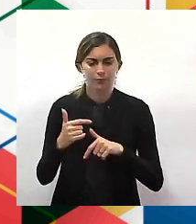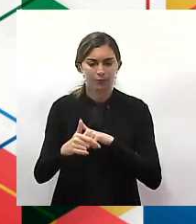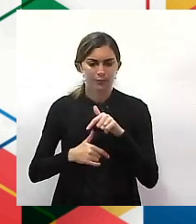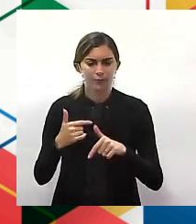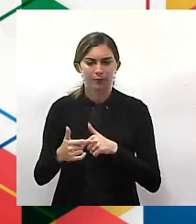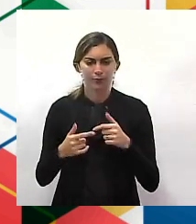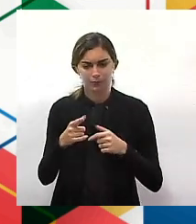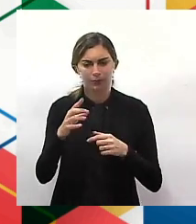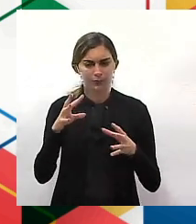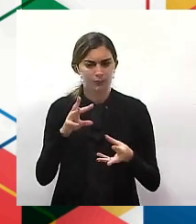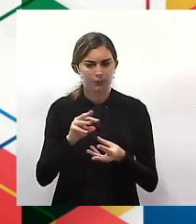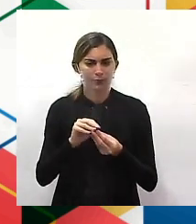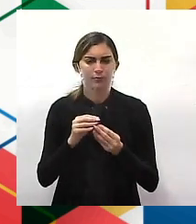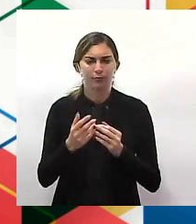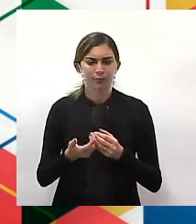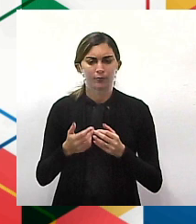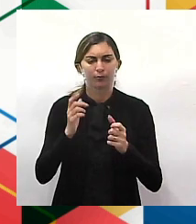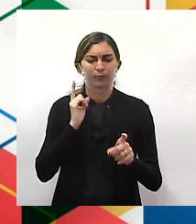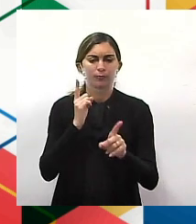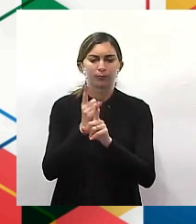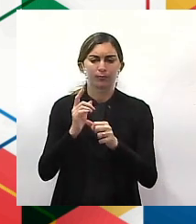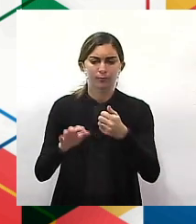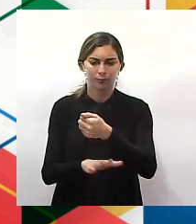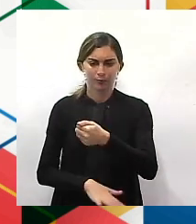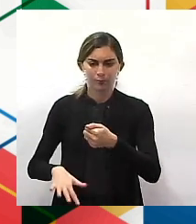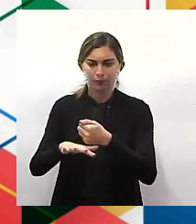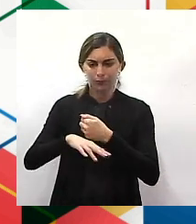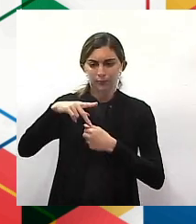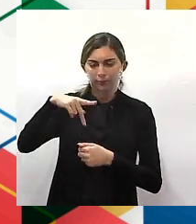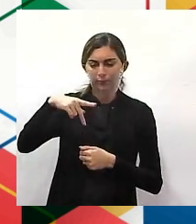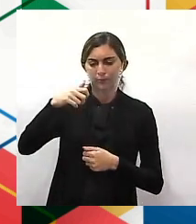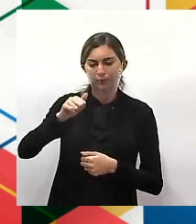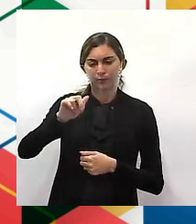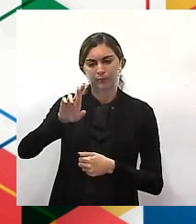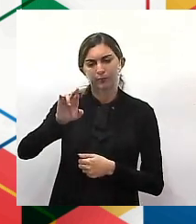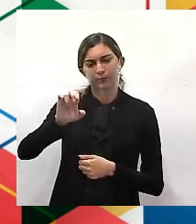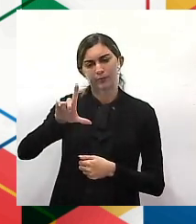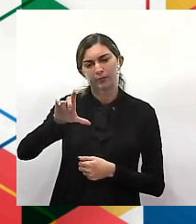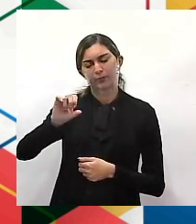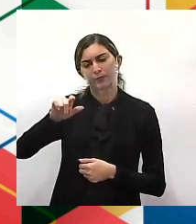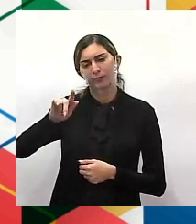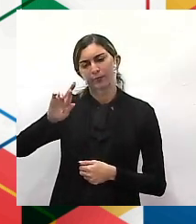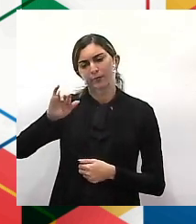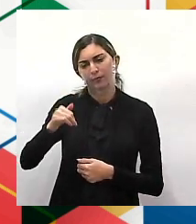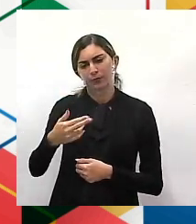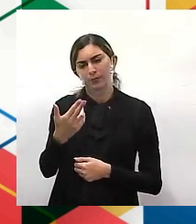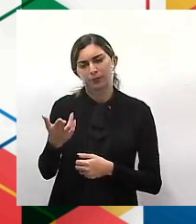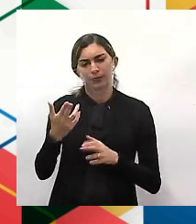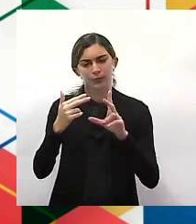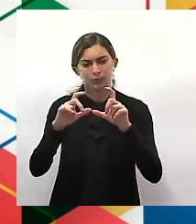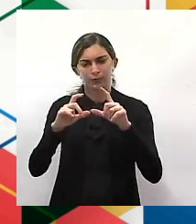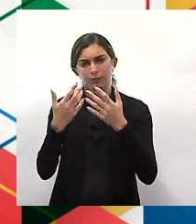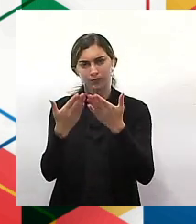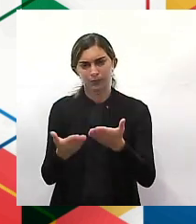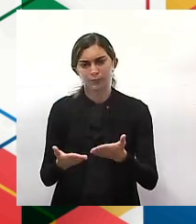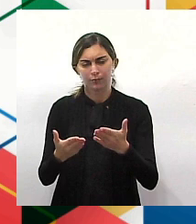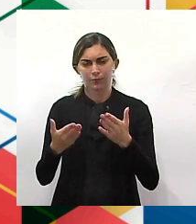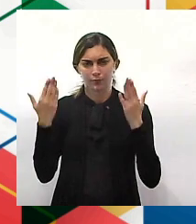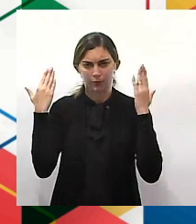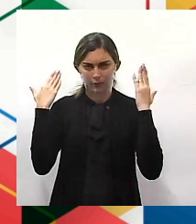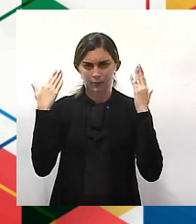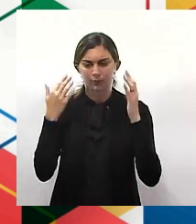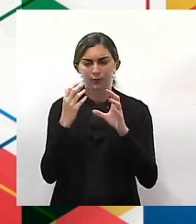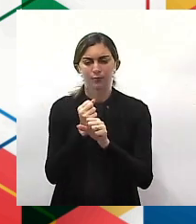E aí eu resumi um pouquinho assim. Encontre a área do paralelogramo mostrado abaixo. Um paralelogramo, a